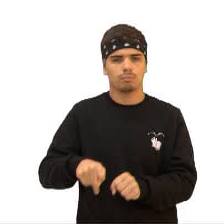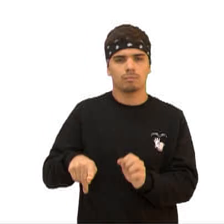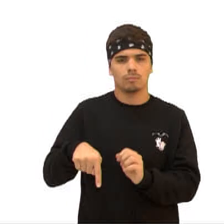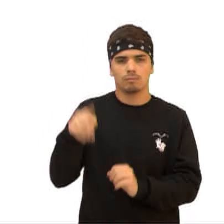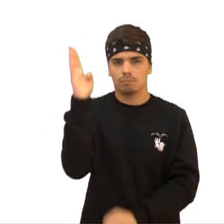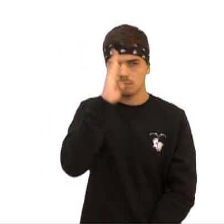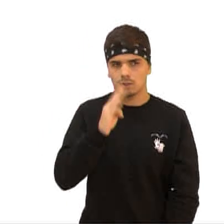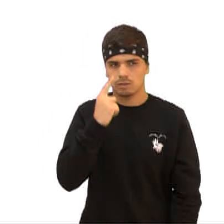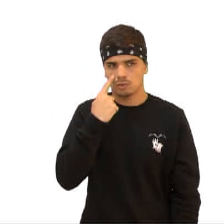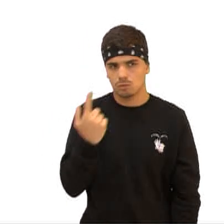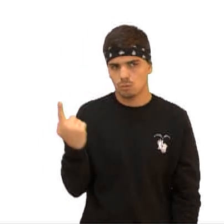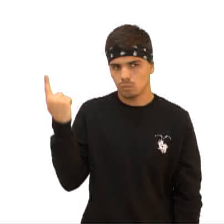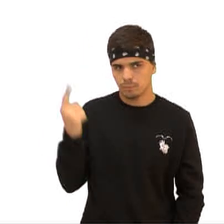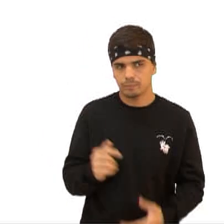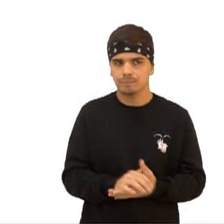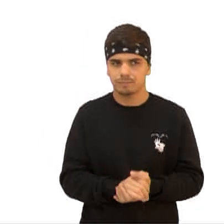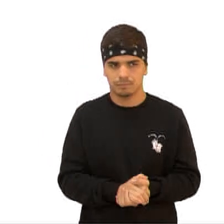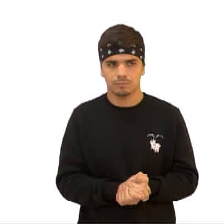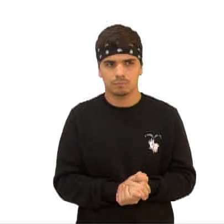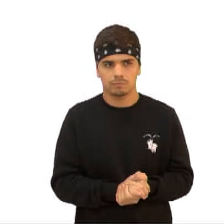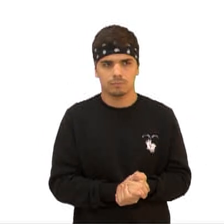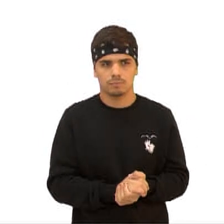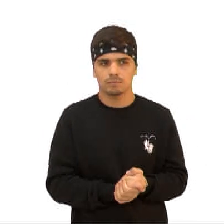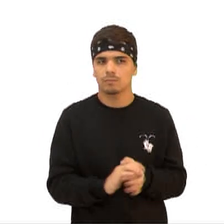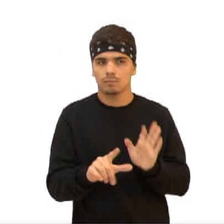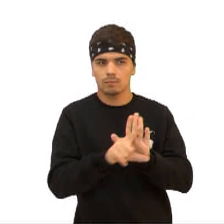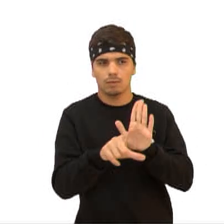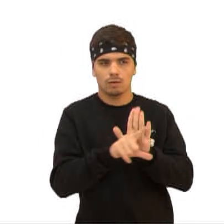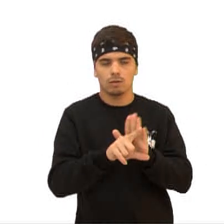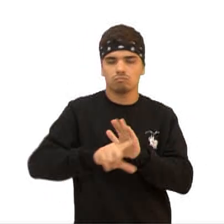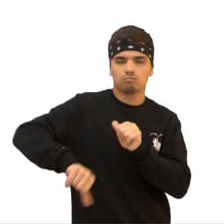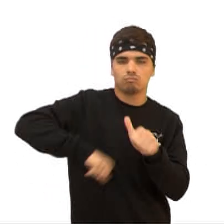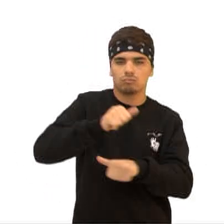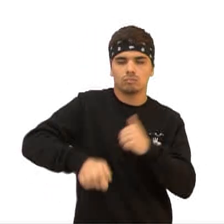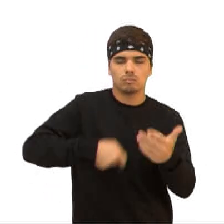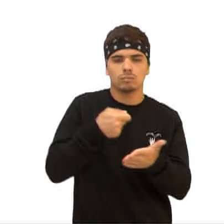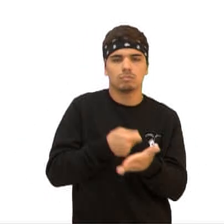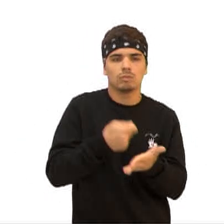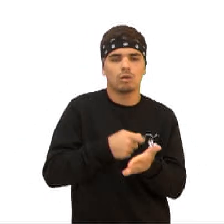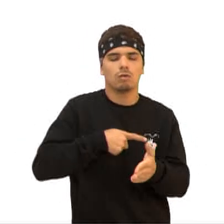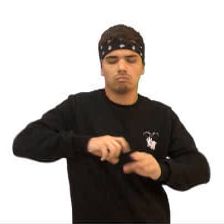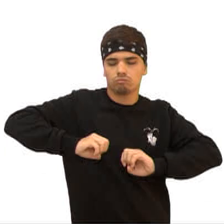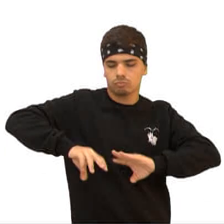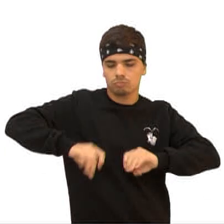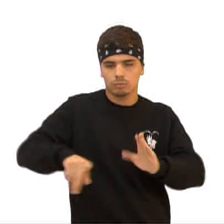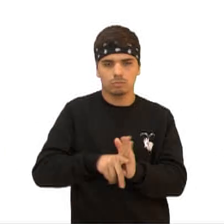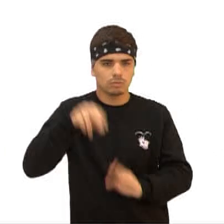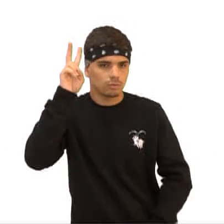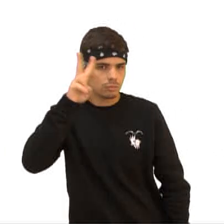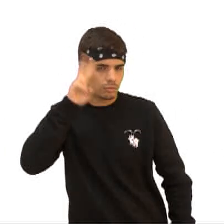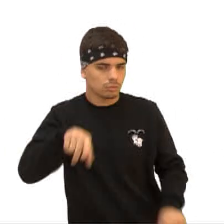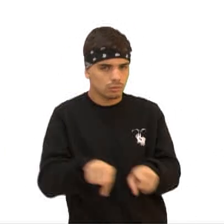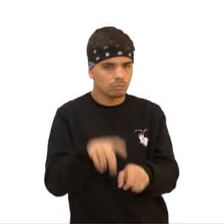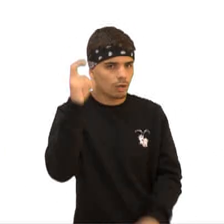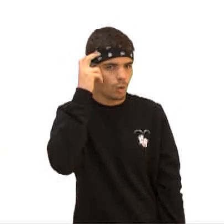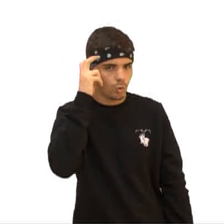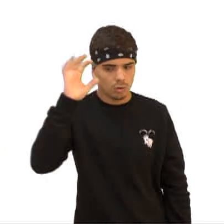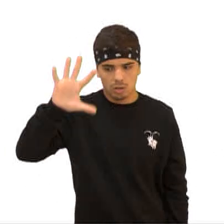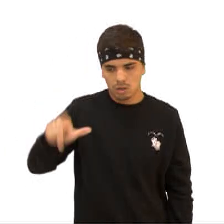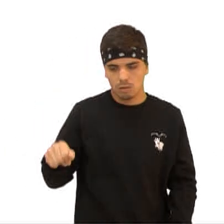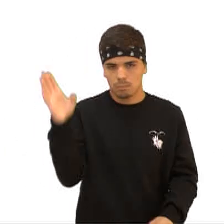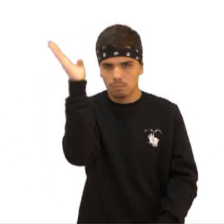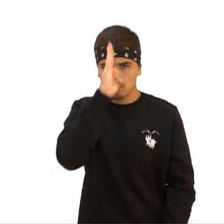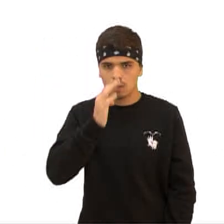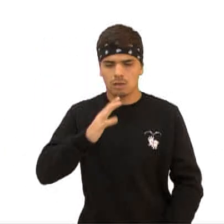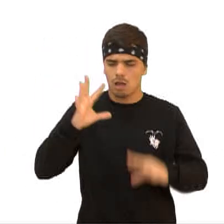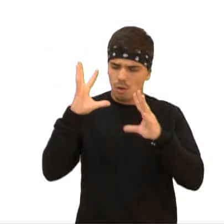Lei 10.639. A legislação tornou obrigatório o ensino da história e cultura afro-brasileira e africana